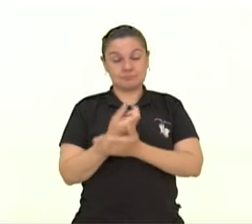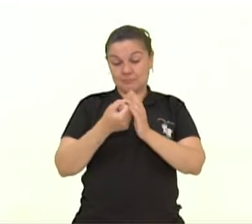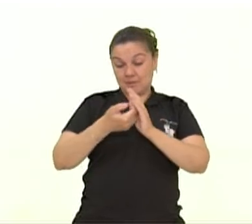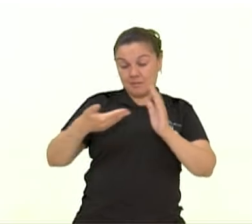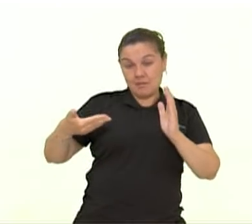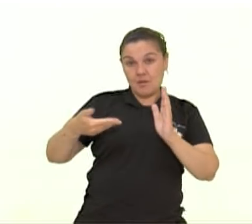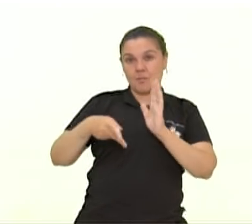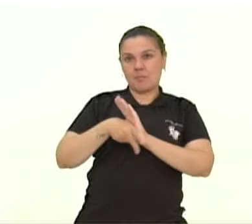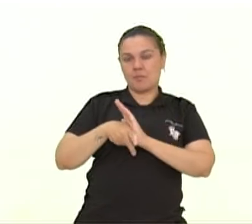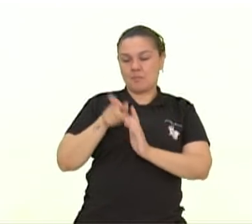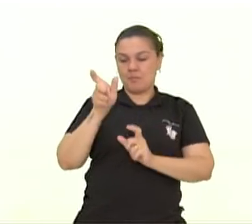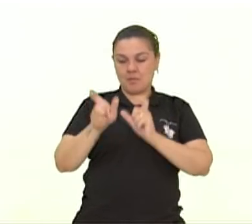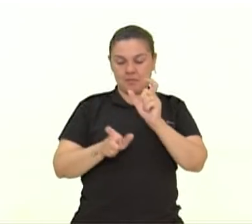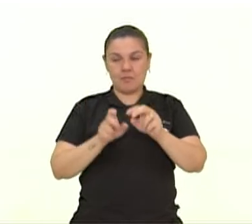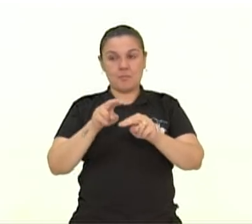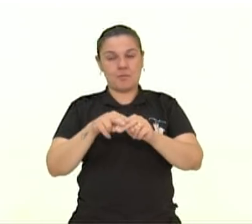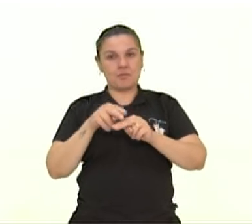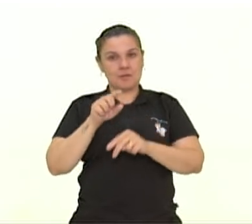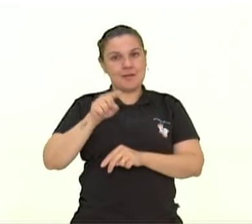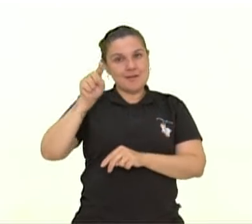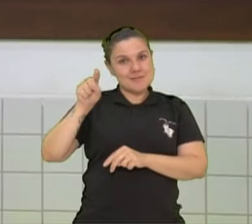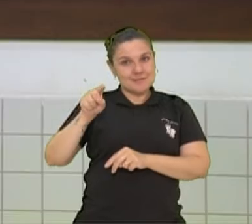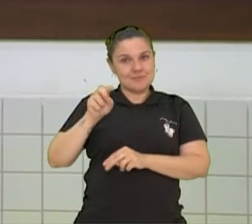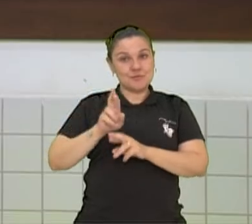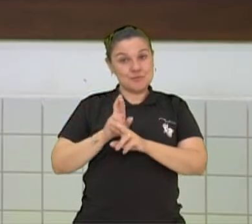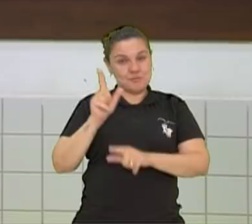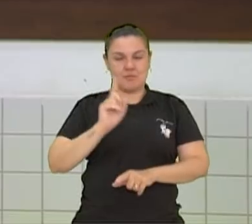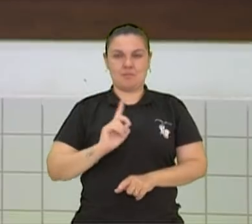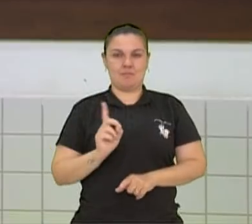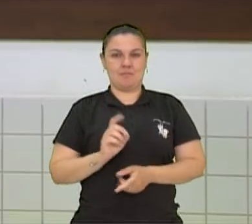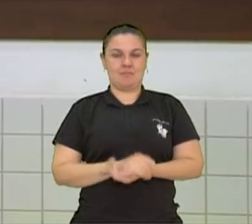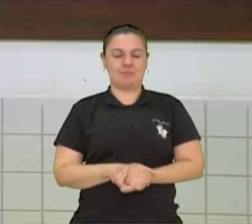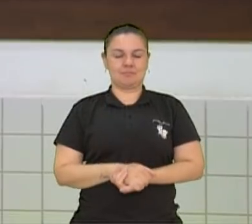nas palavras em função do uso do acento diferencial ou não.